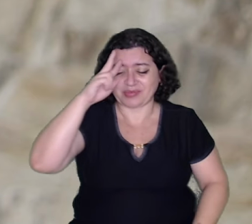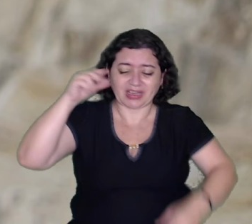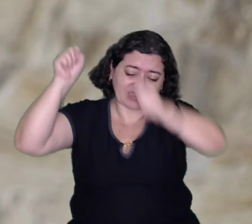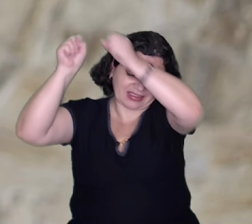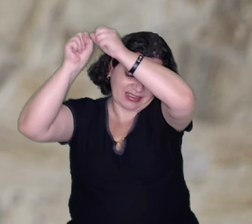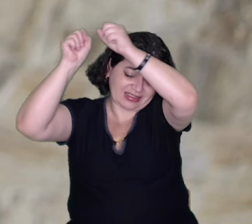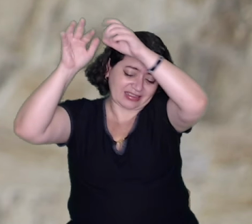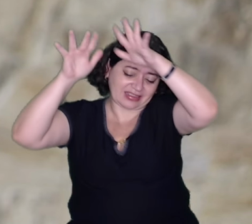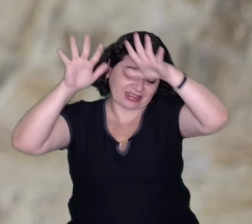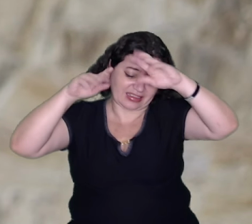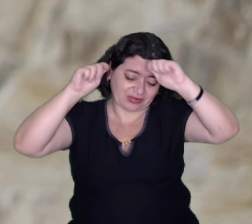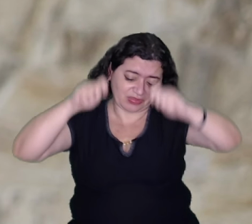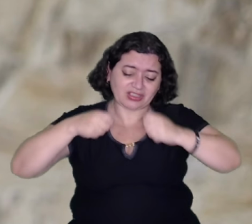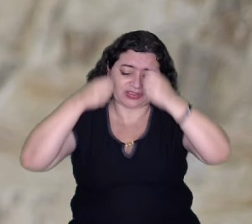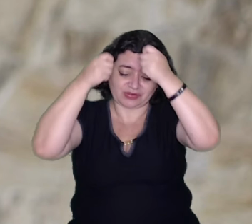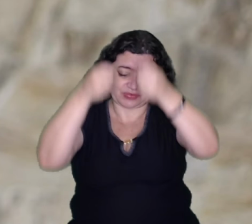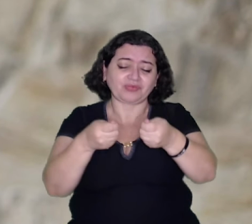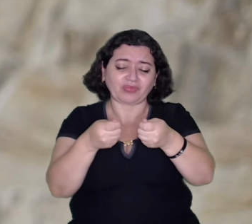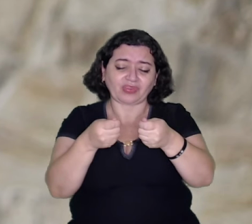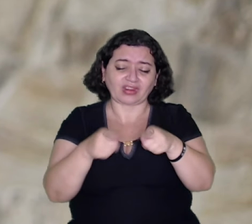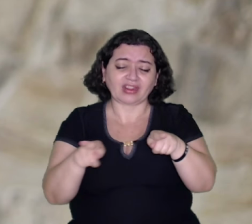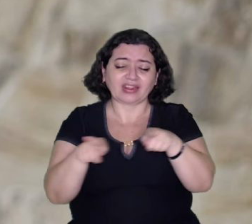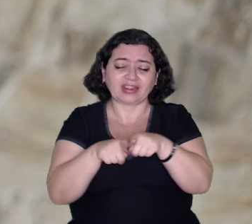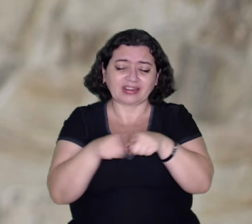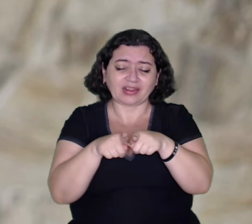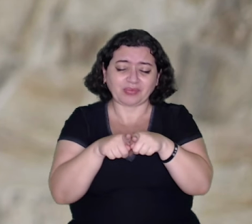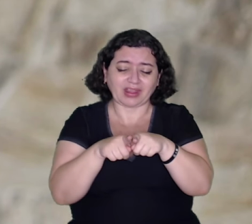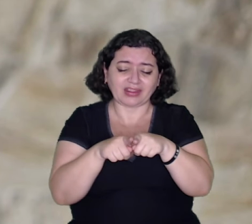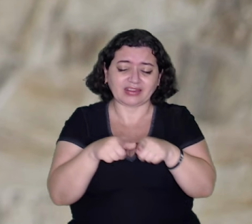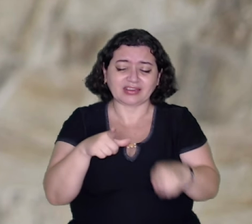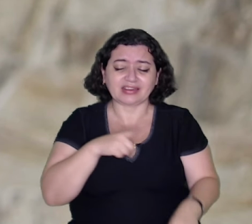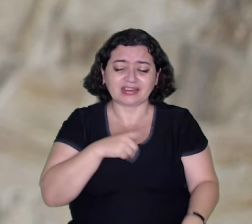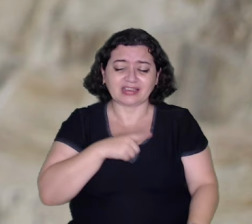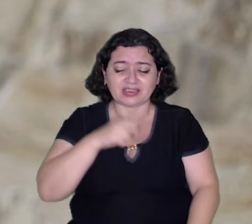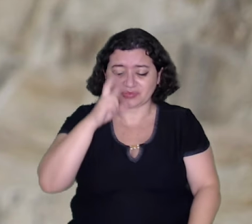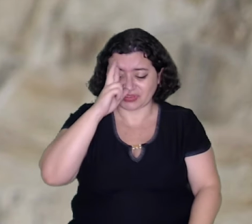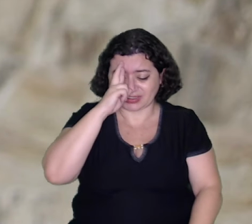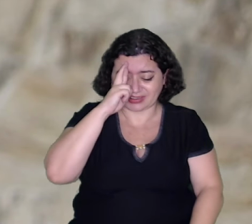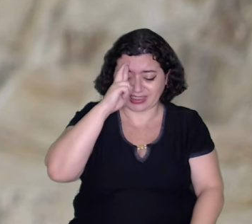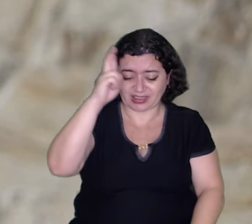que o Senhor tem nos dado e de termos, Senhor, essa...